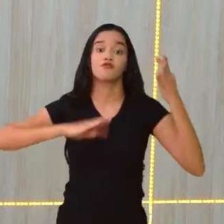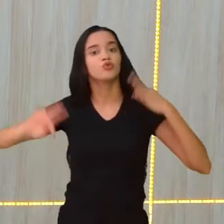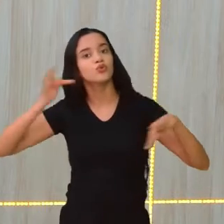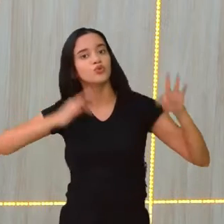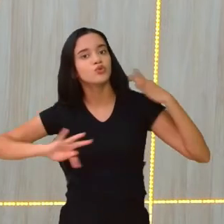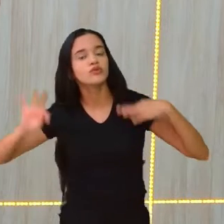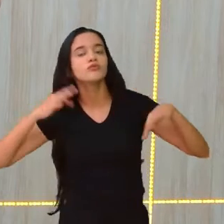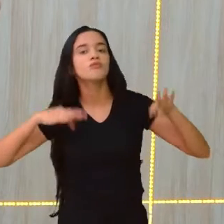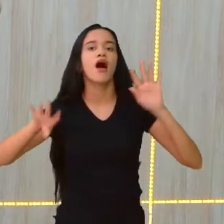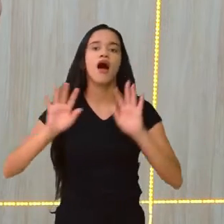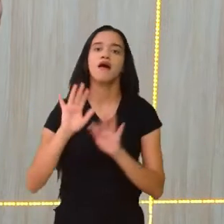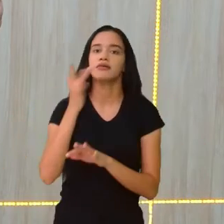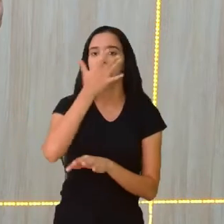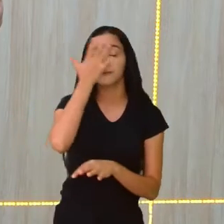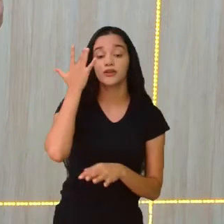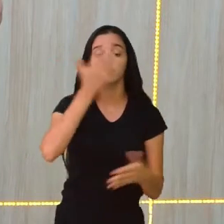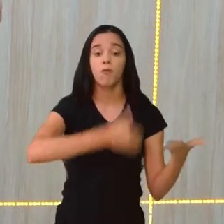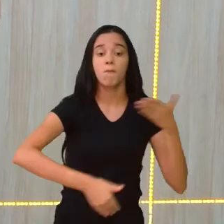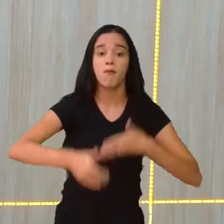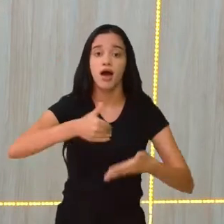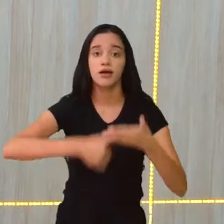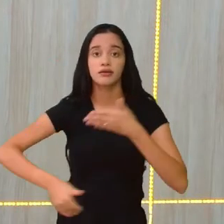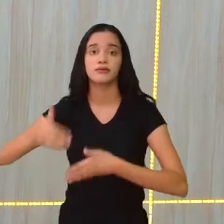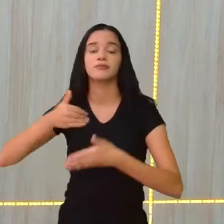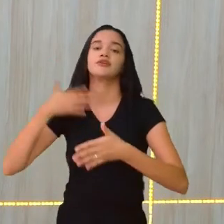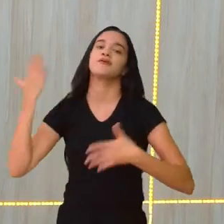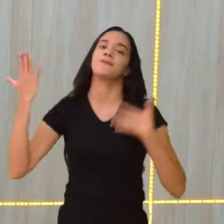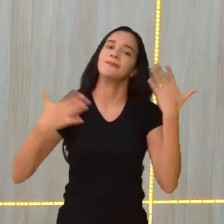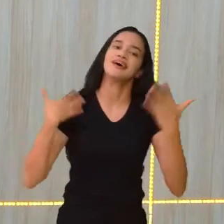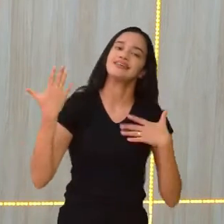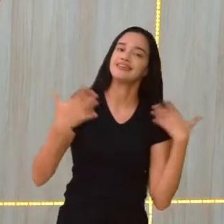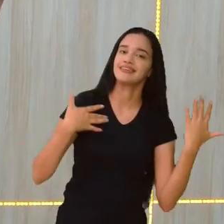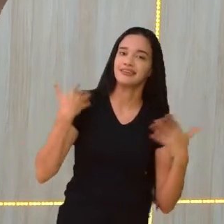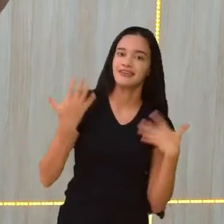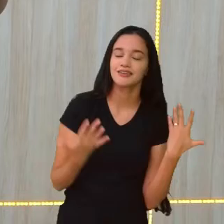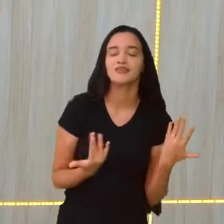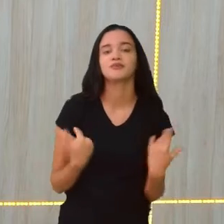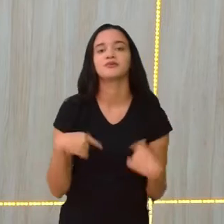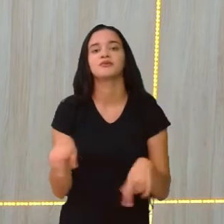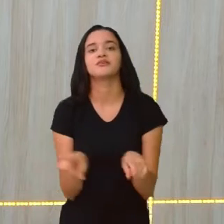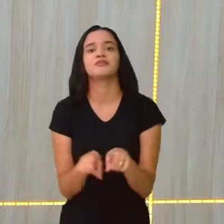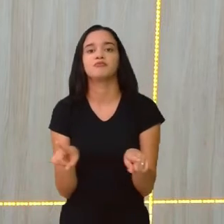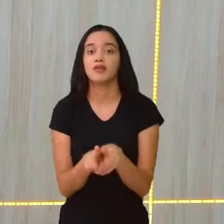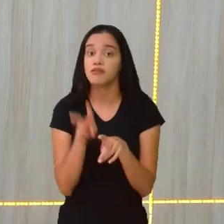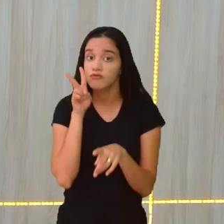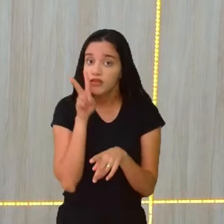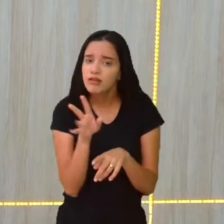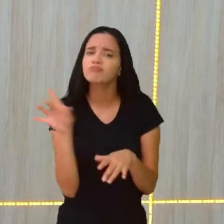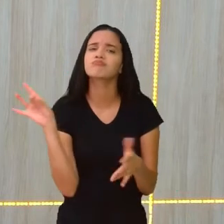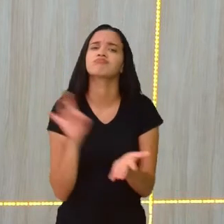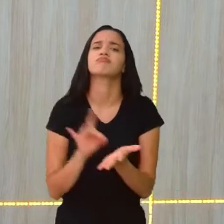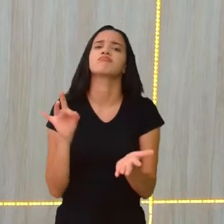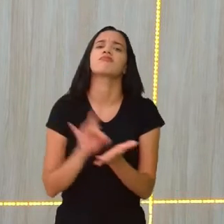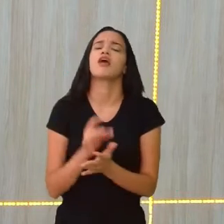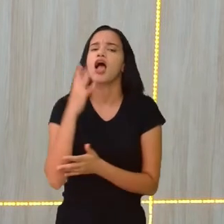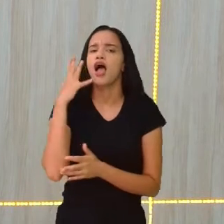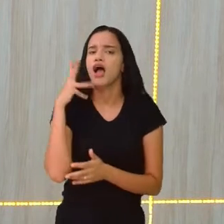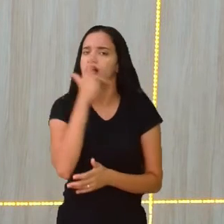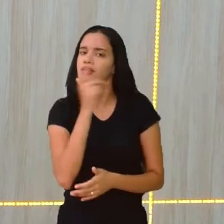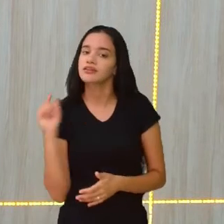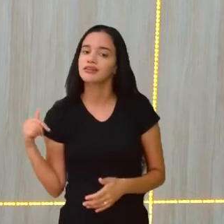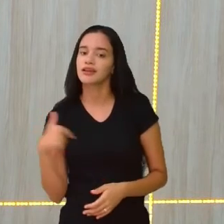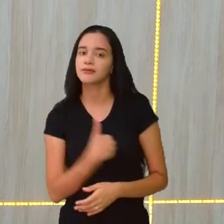as pessoas participem desse passeio de catamarã, né? Que vejam realmente a beleza natural da